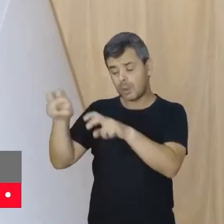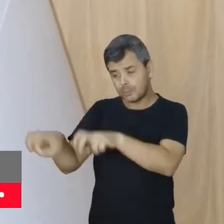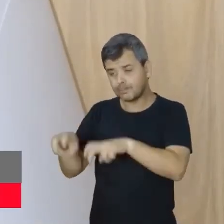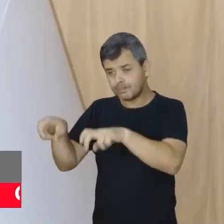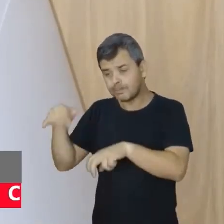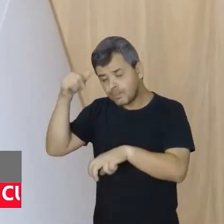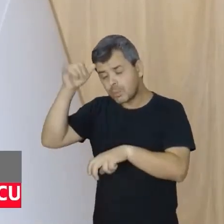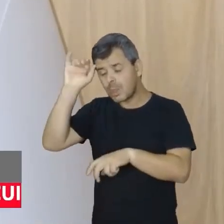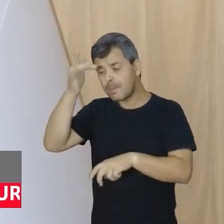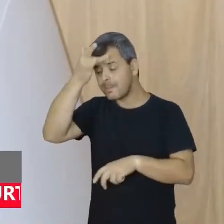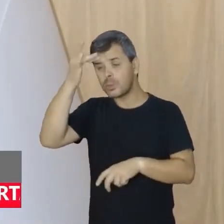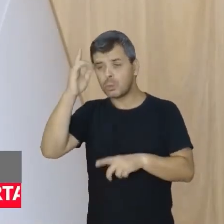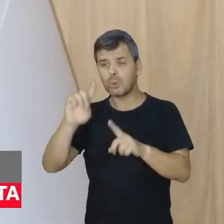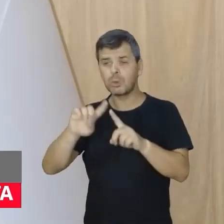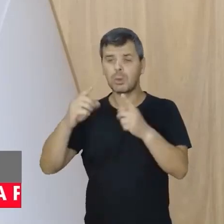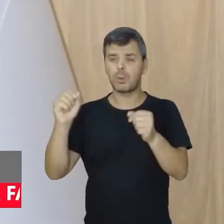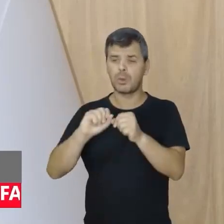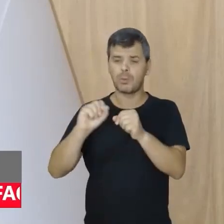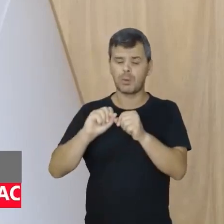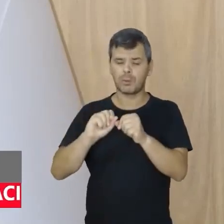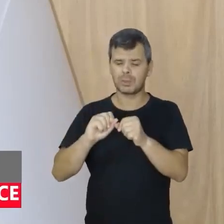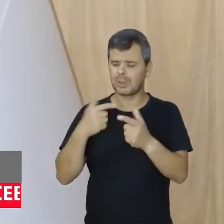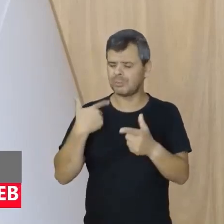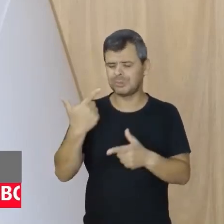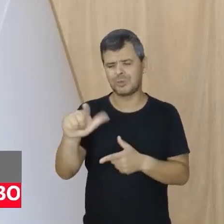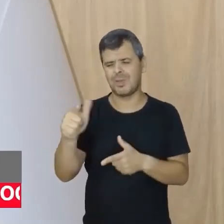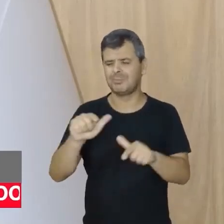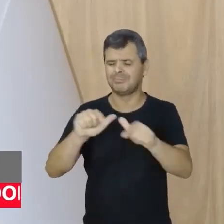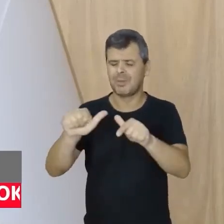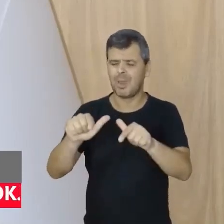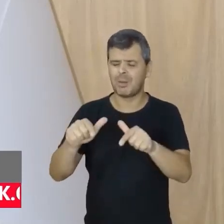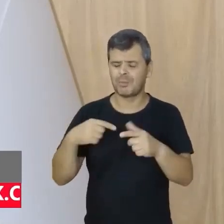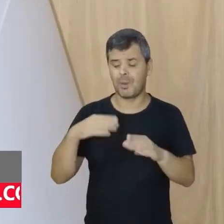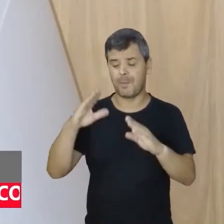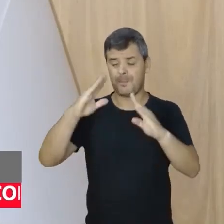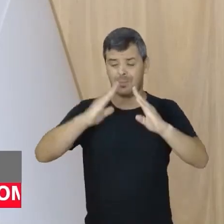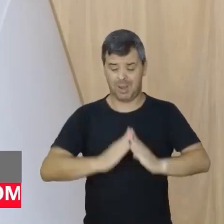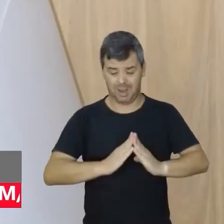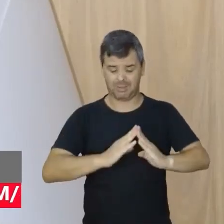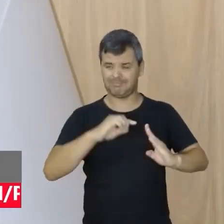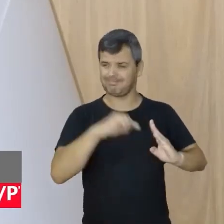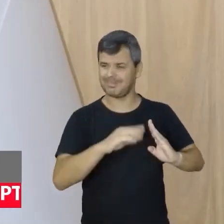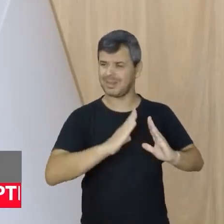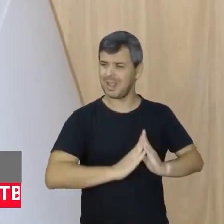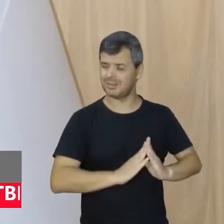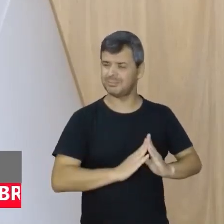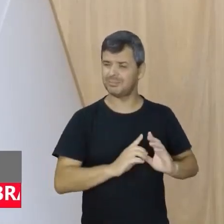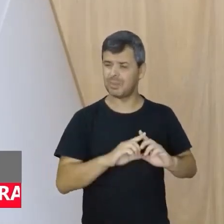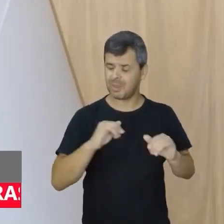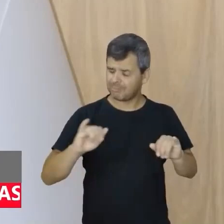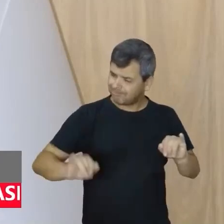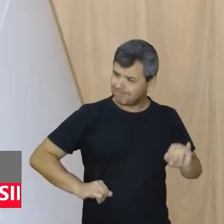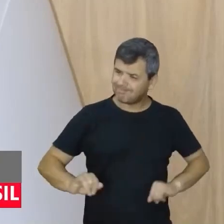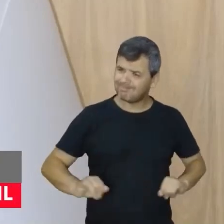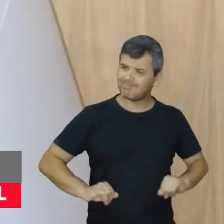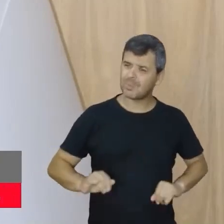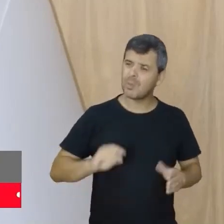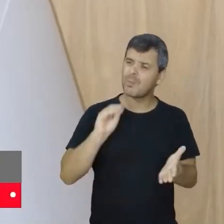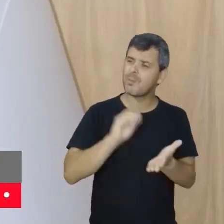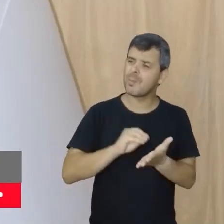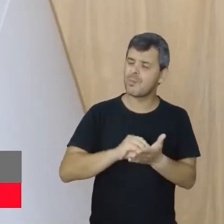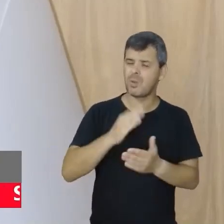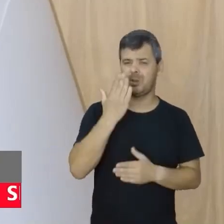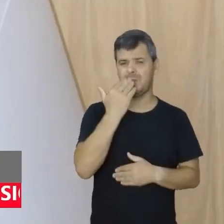como para as pessoas que ficaram sem empregos, que tiveram que ficar em casa e sofreram muito por falta